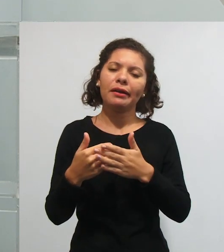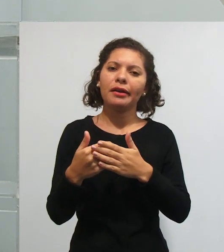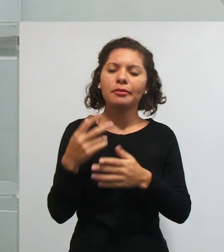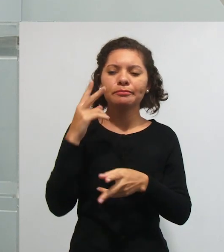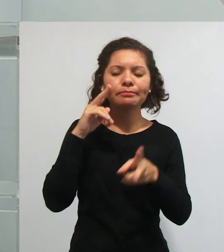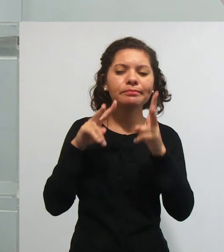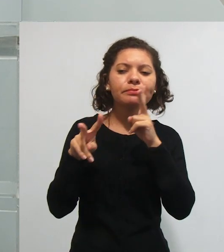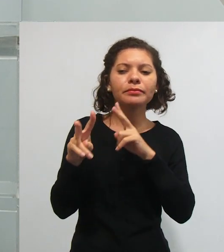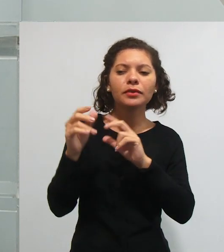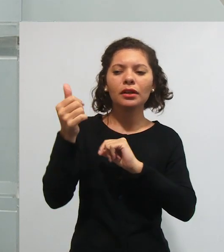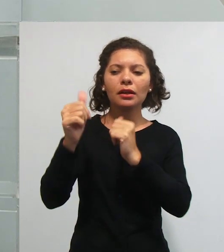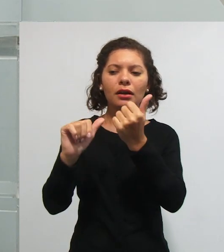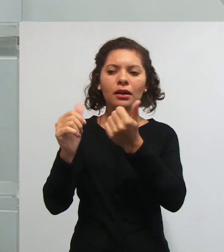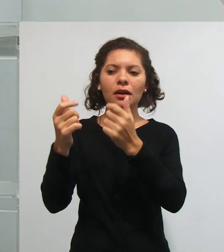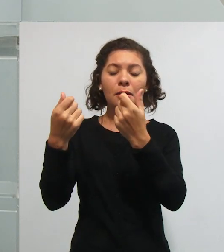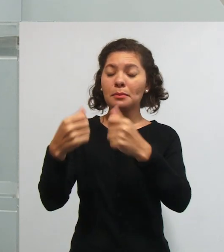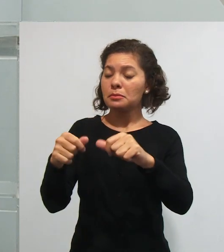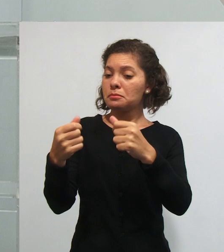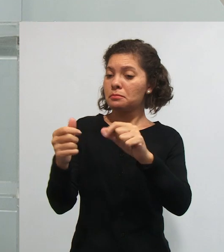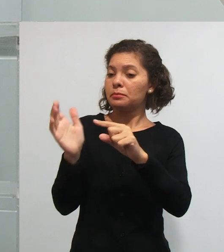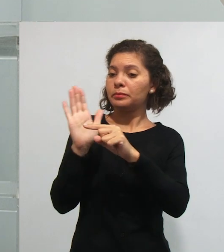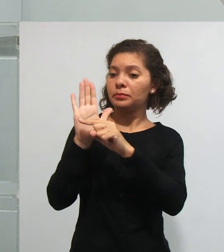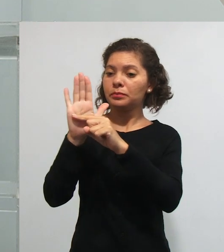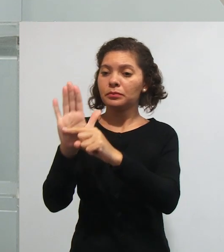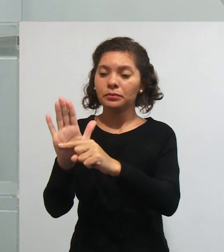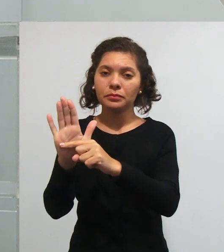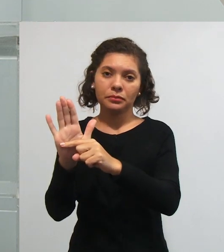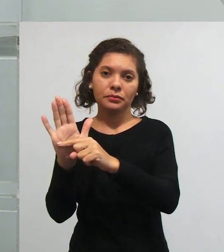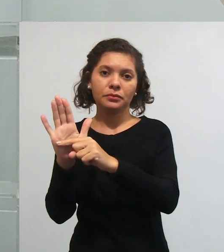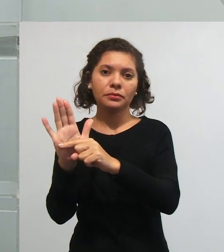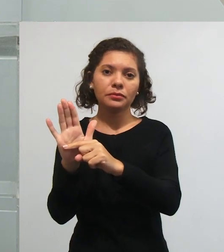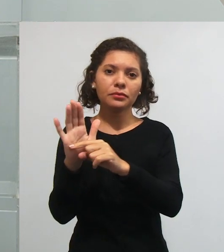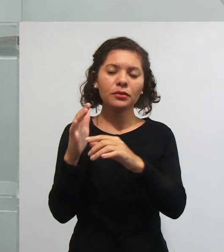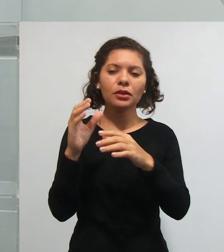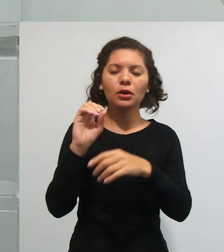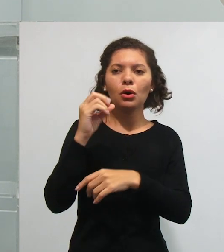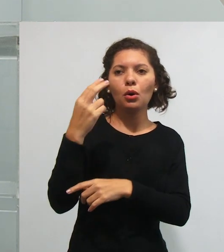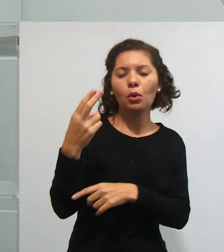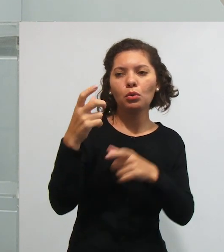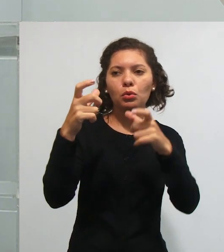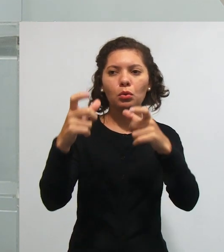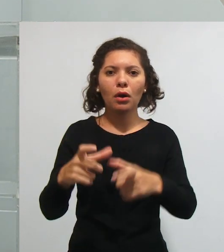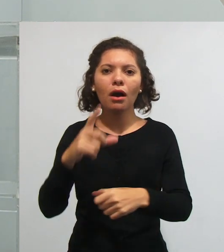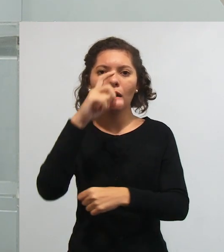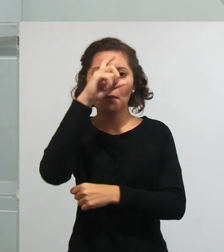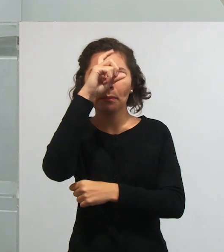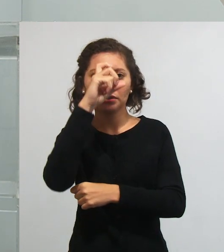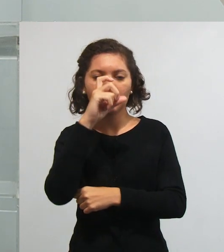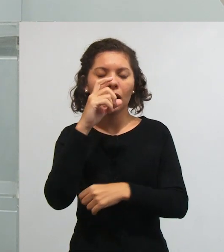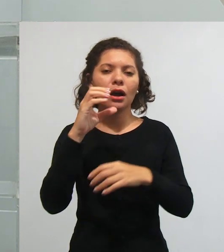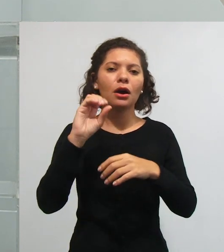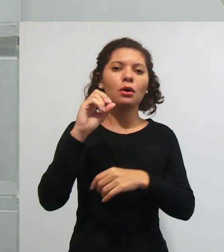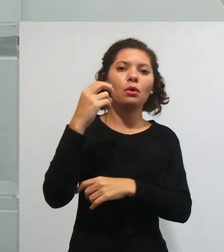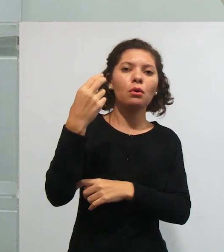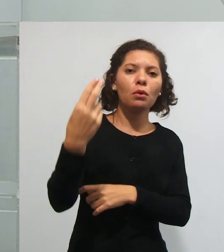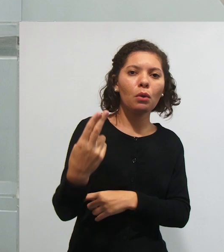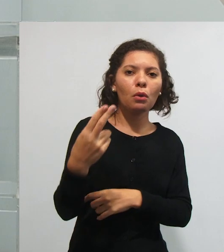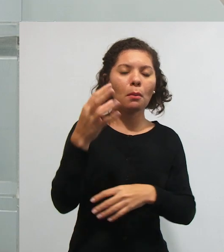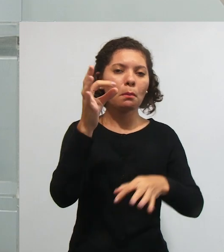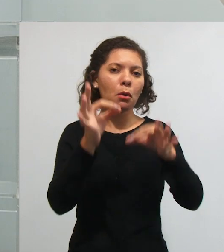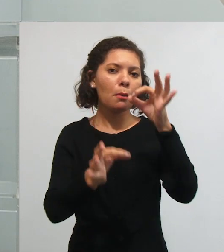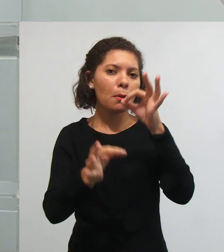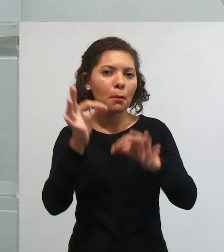um núcleo de atendimento a crianças, um hospital, um tribunal de justiça, mas em que haja